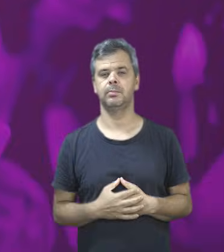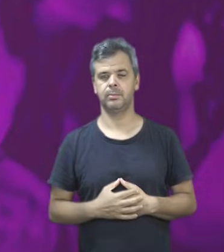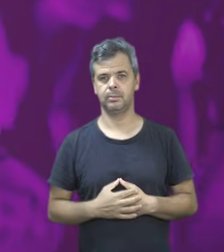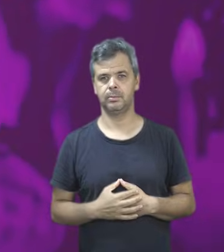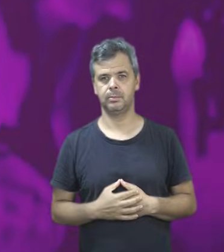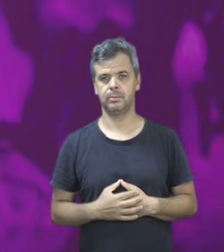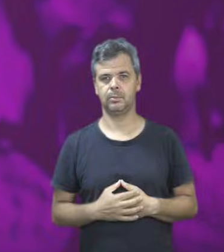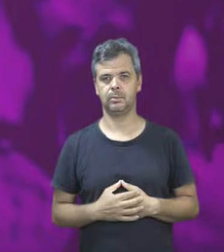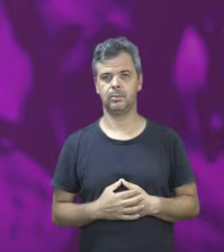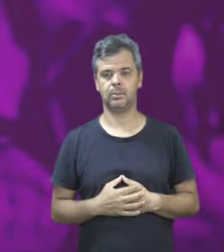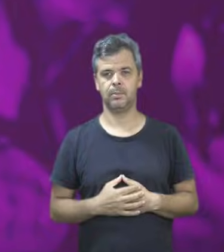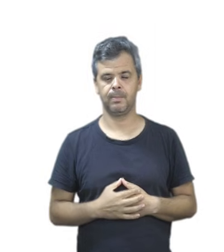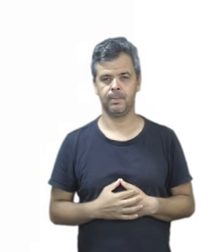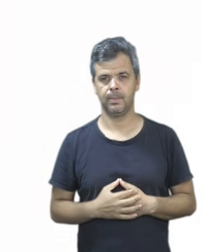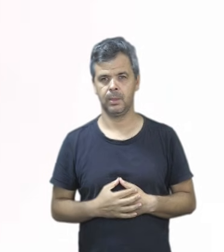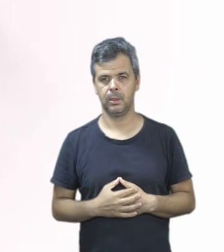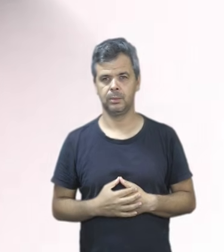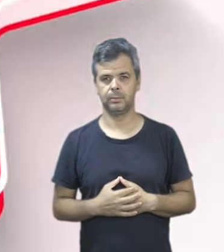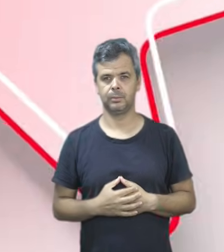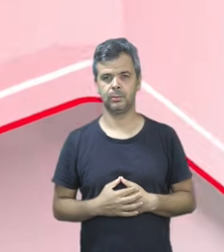poder.